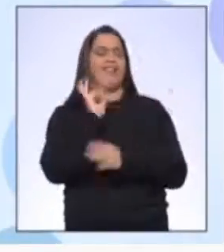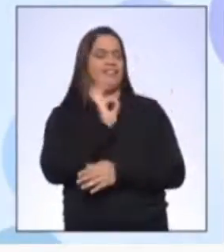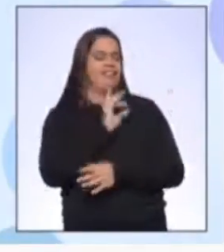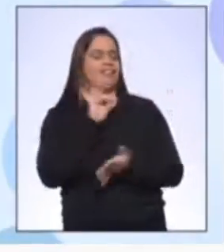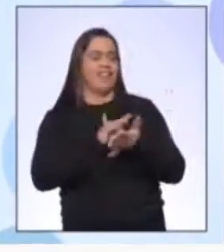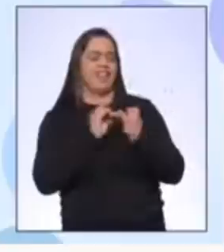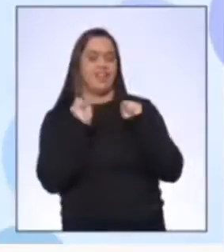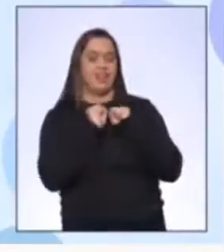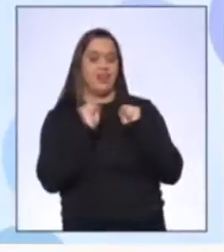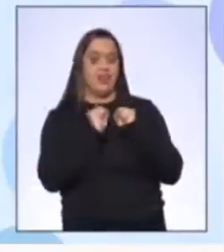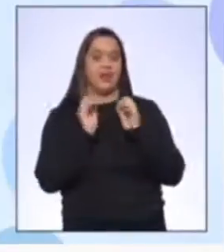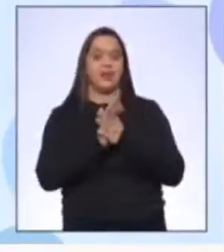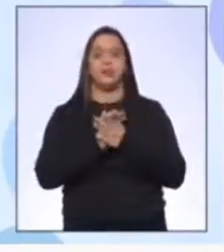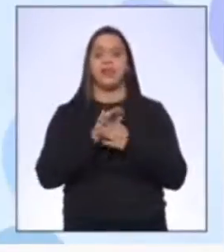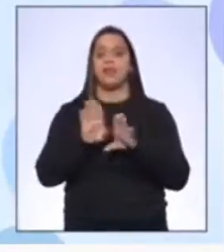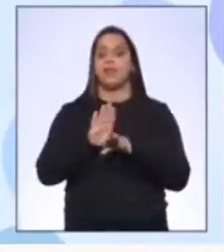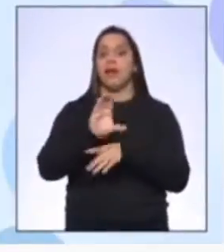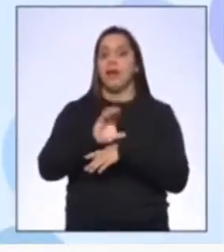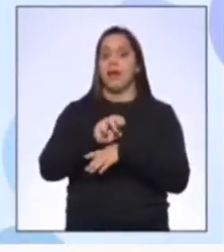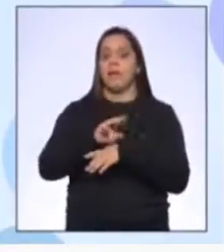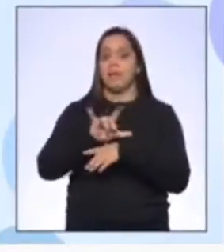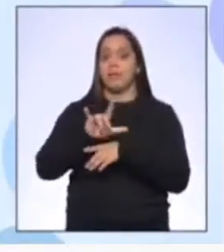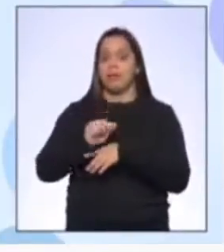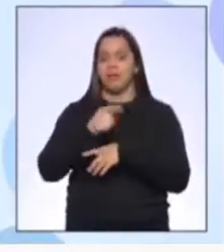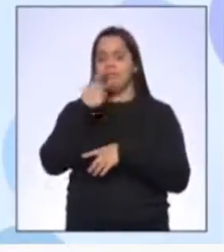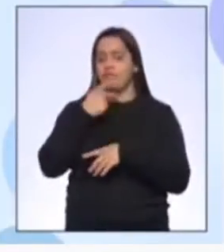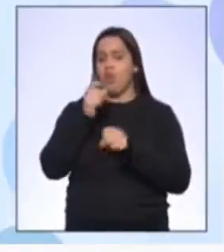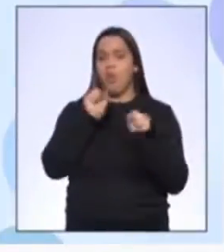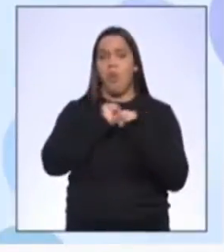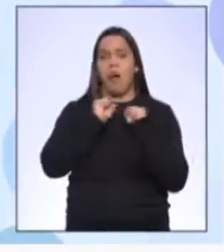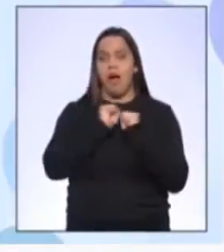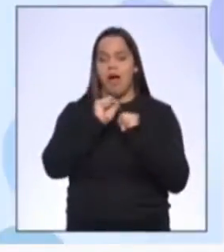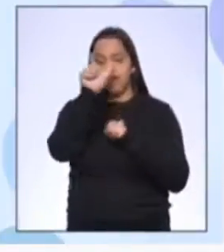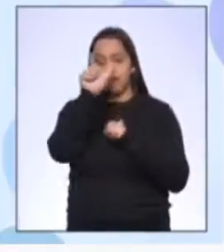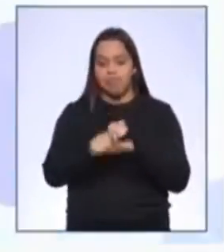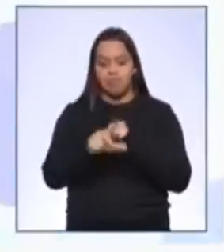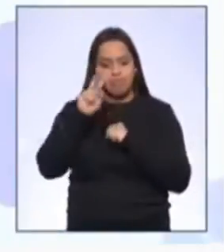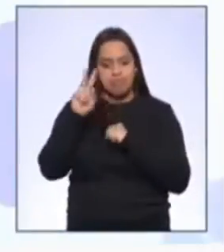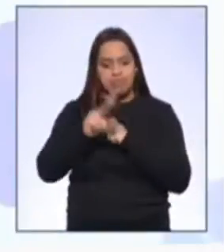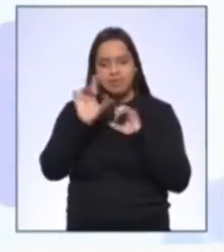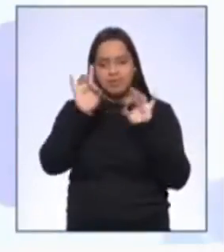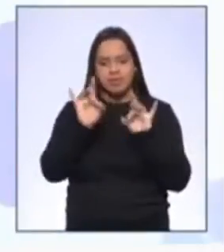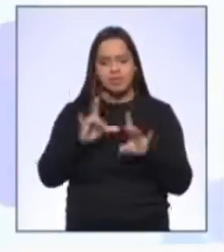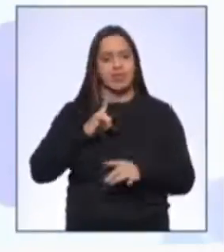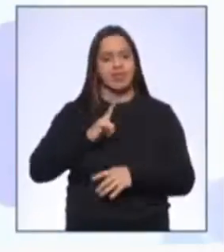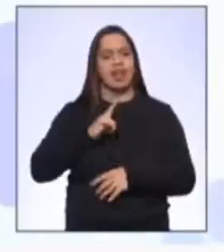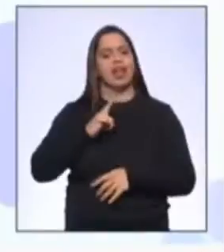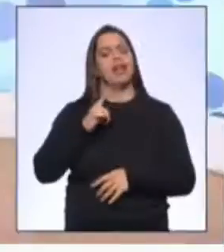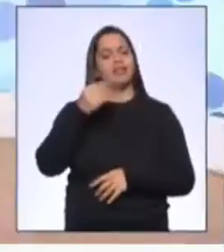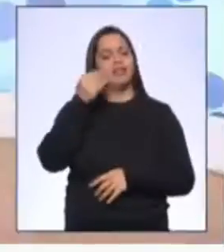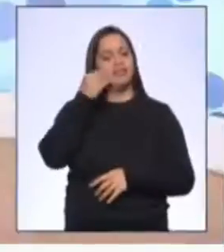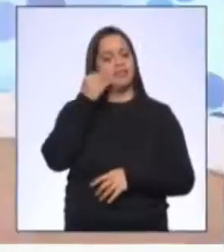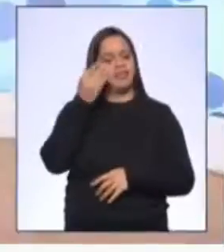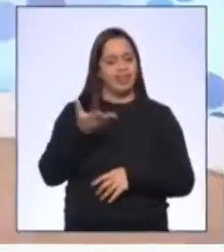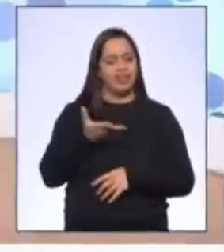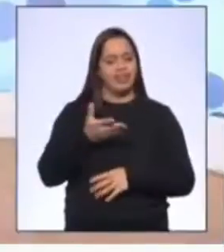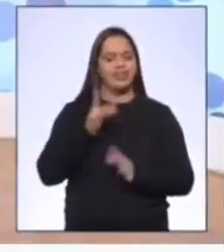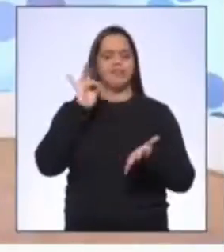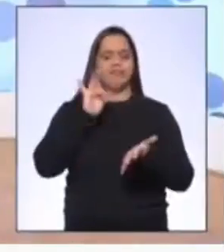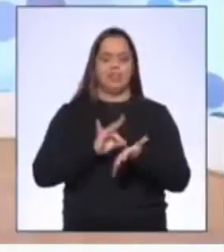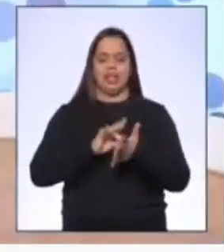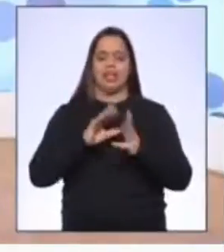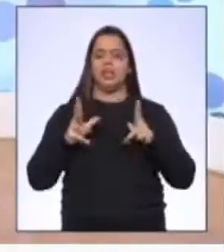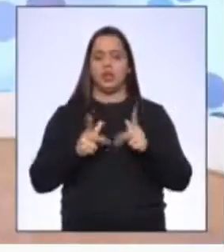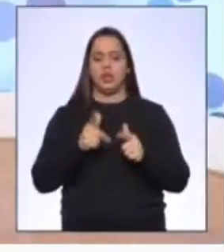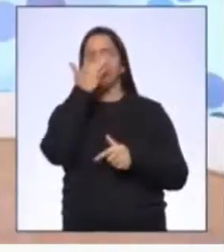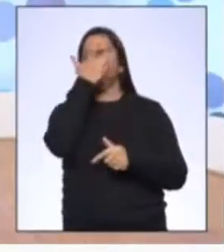camille amo ver pessoas especiais tendo chance exatamente exatamente todos podem a